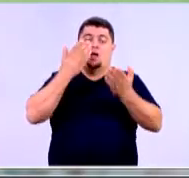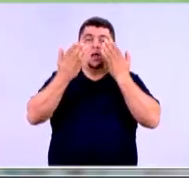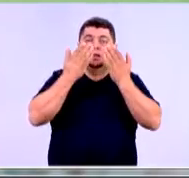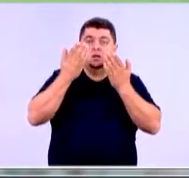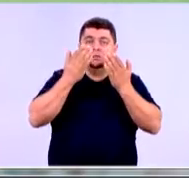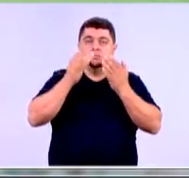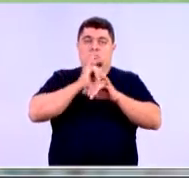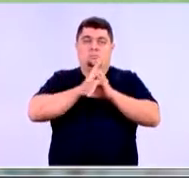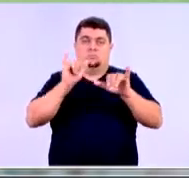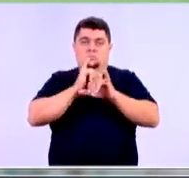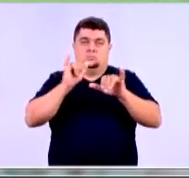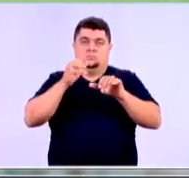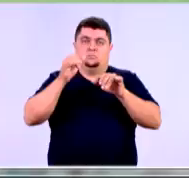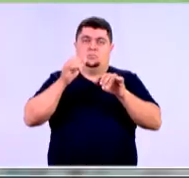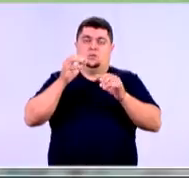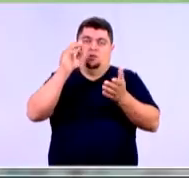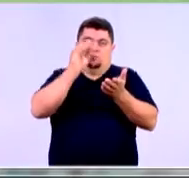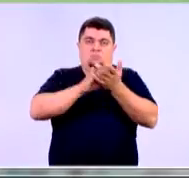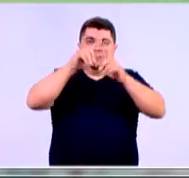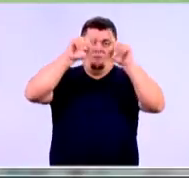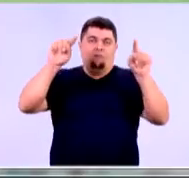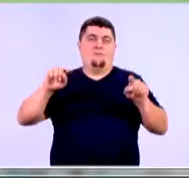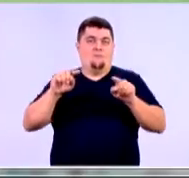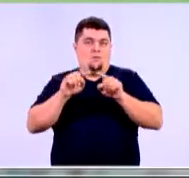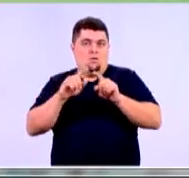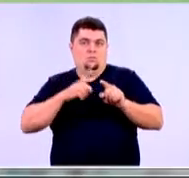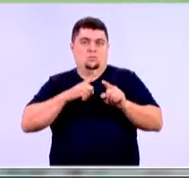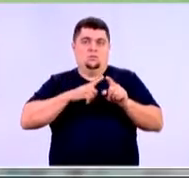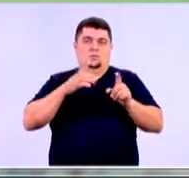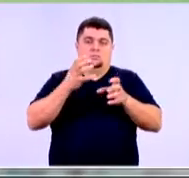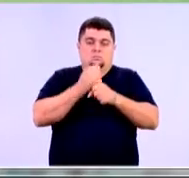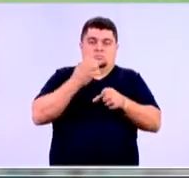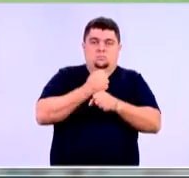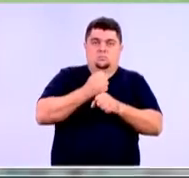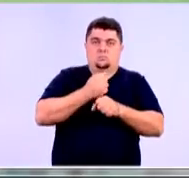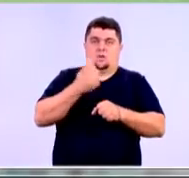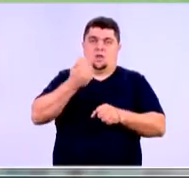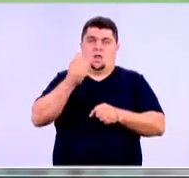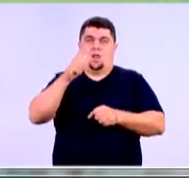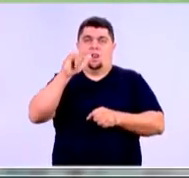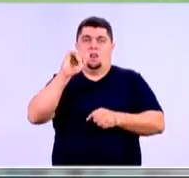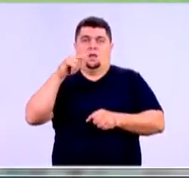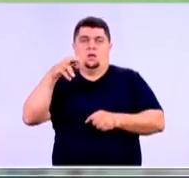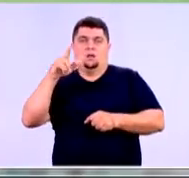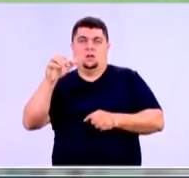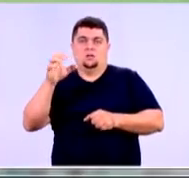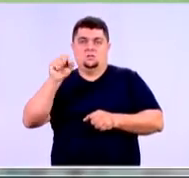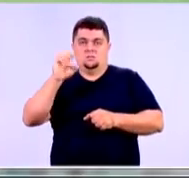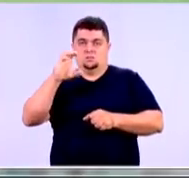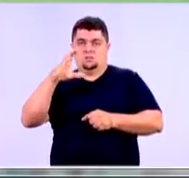dados, aplique as fórmulas e calcule a liquidez seca,